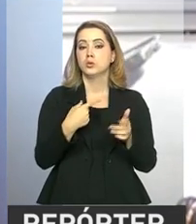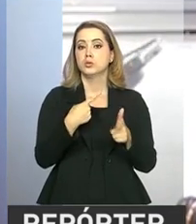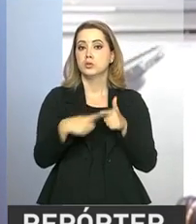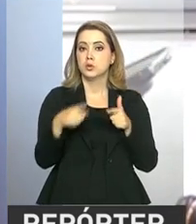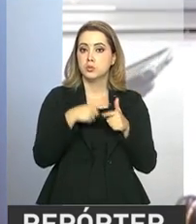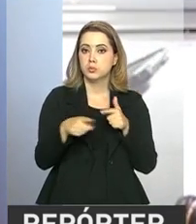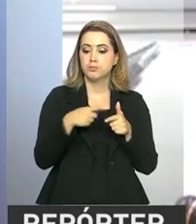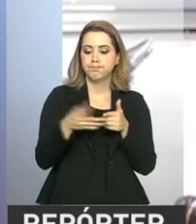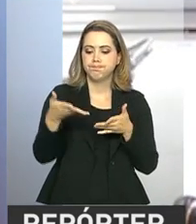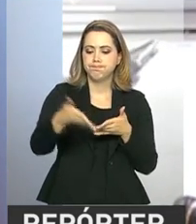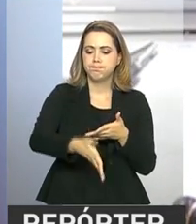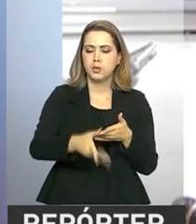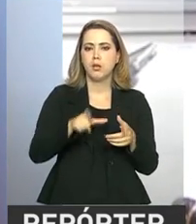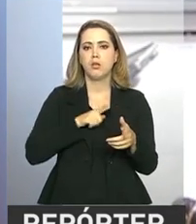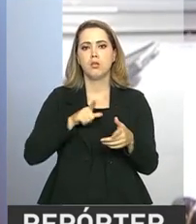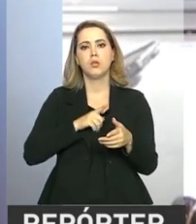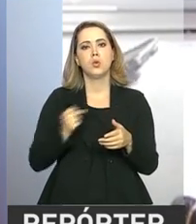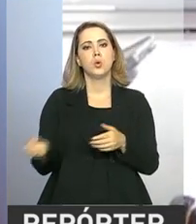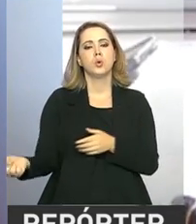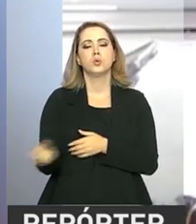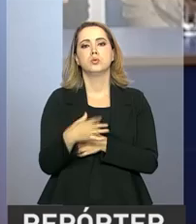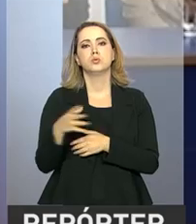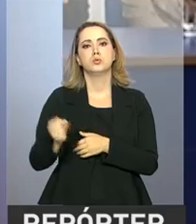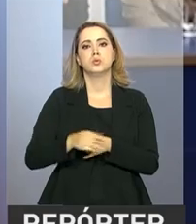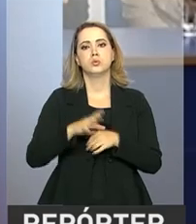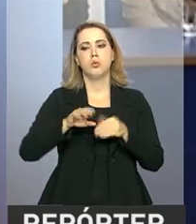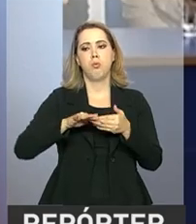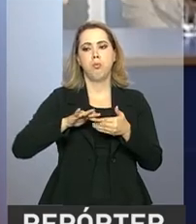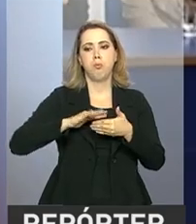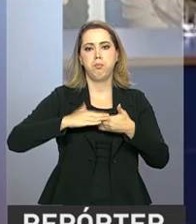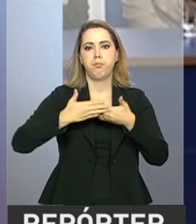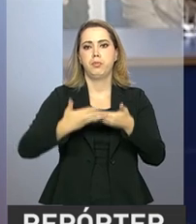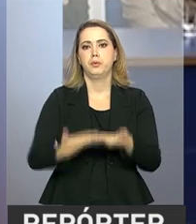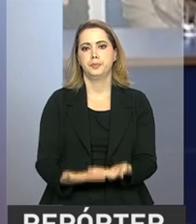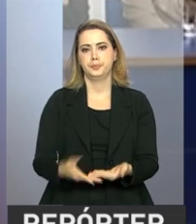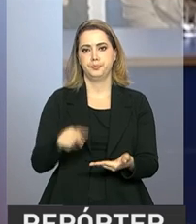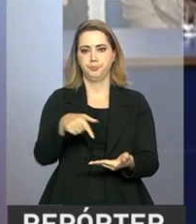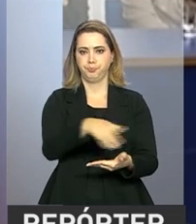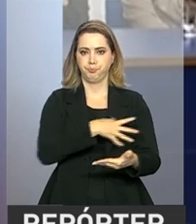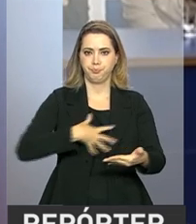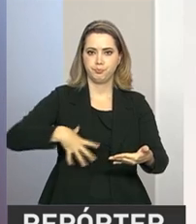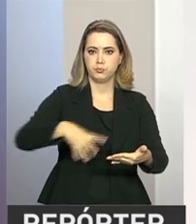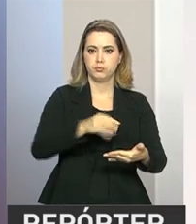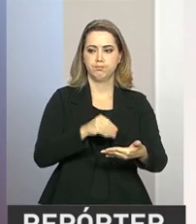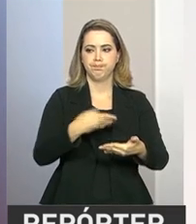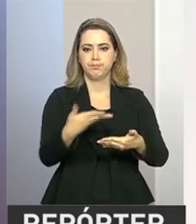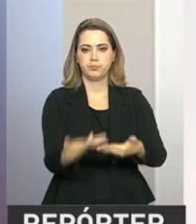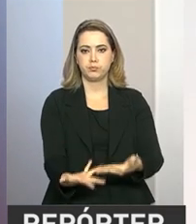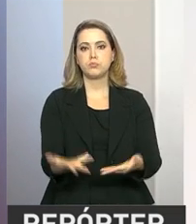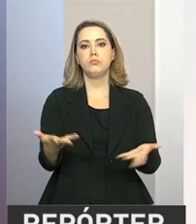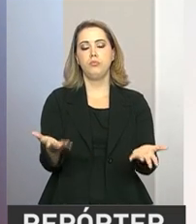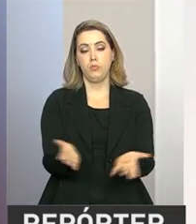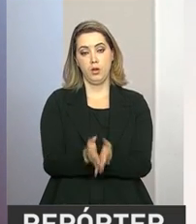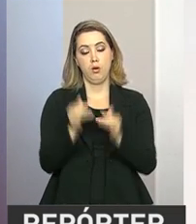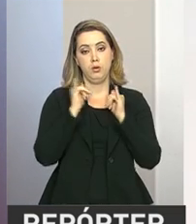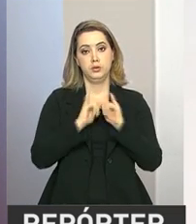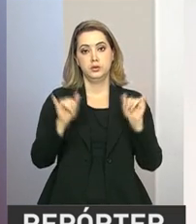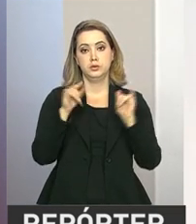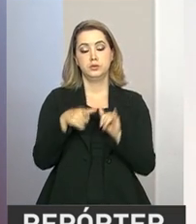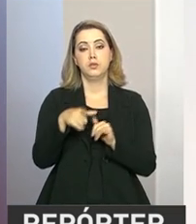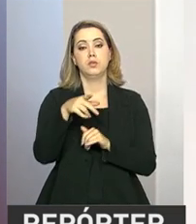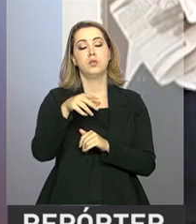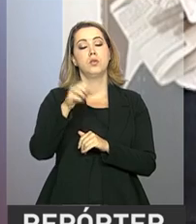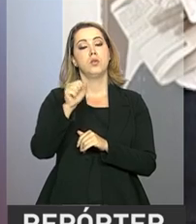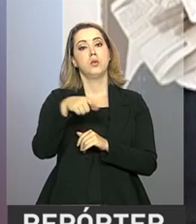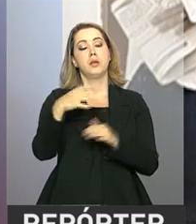nova poluição e nova degradação na bacia. Um dos laudos da Câmara de Segurança e Qualidade da Água recomendou que a Samarco